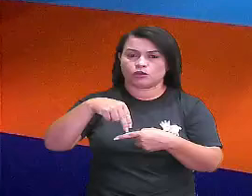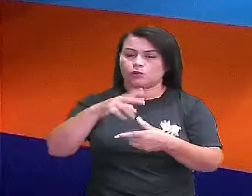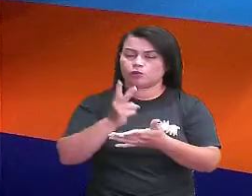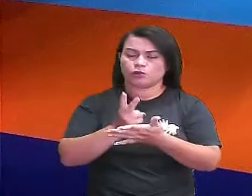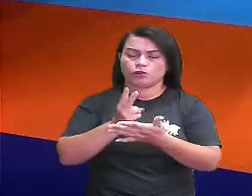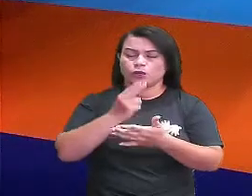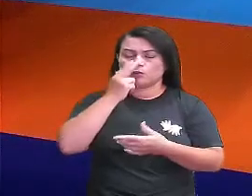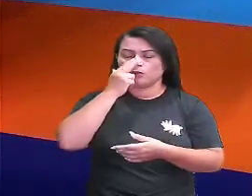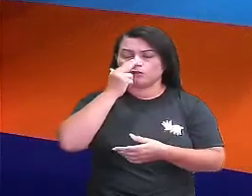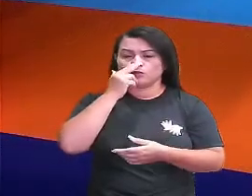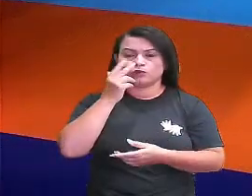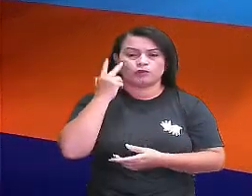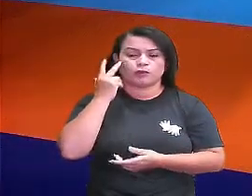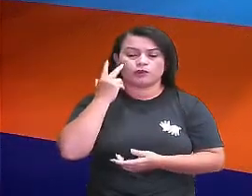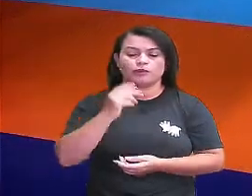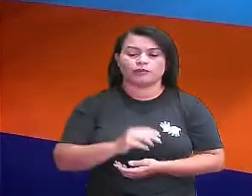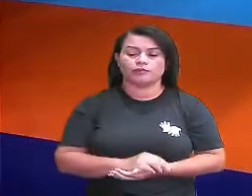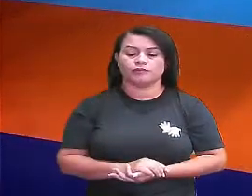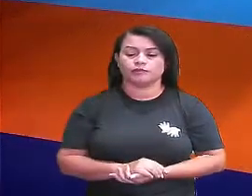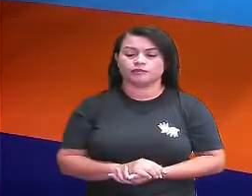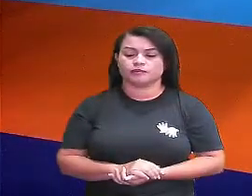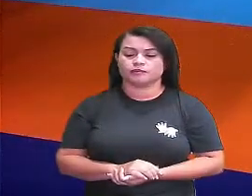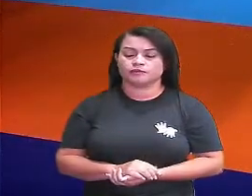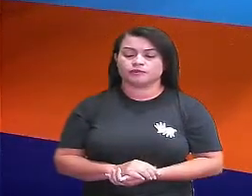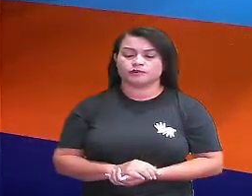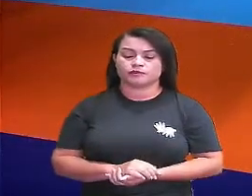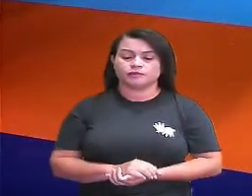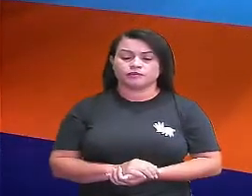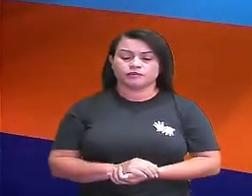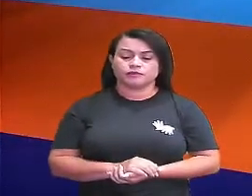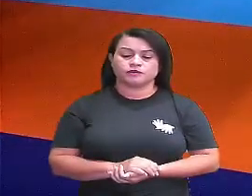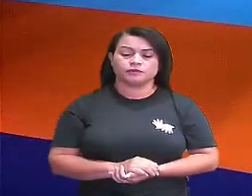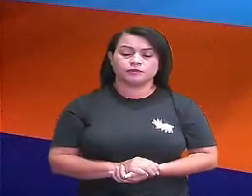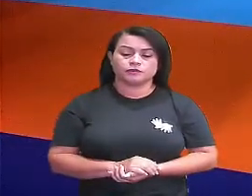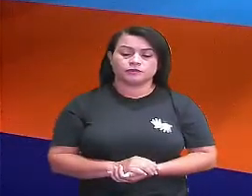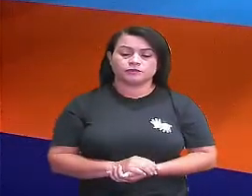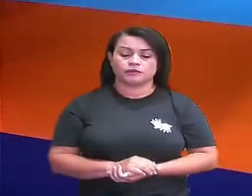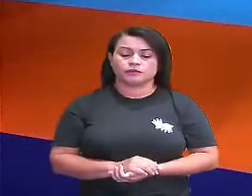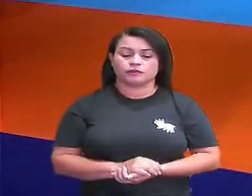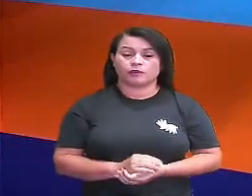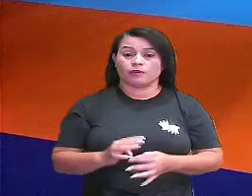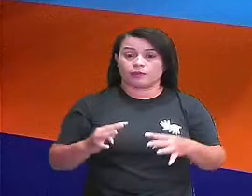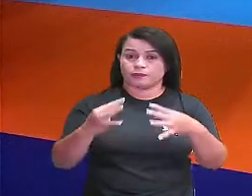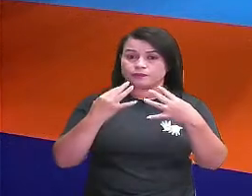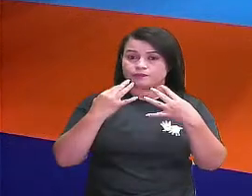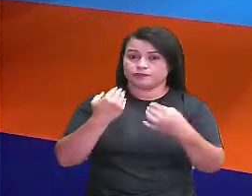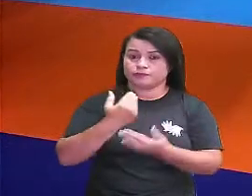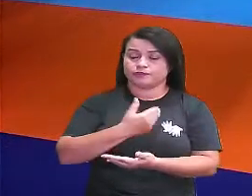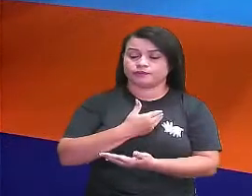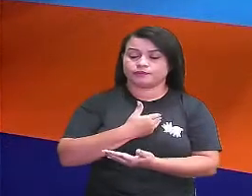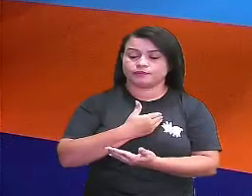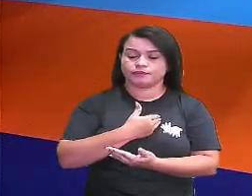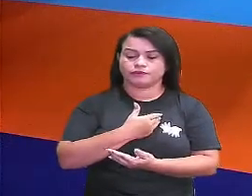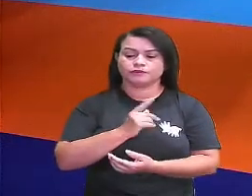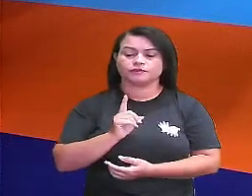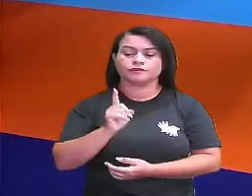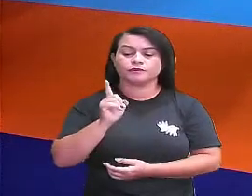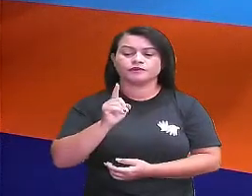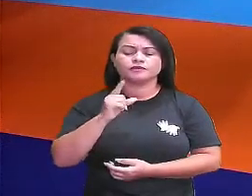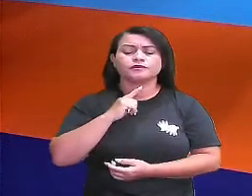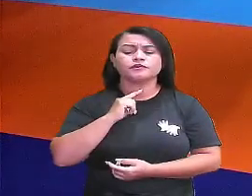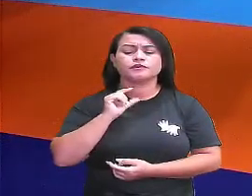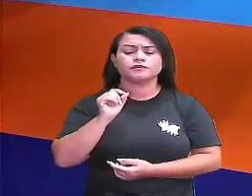continua com o número normal, tá? Vamos continuar. Preste atenção no nosso coleguinha. Ele tem aí,